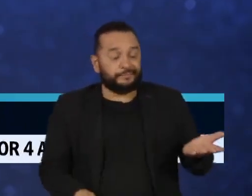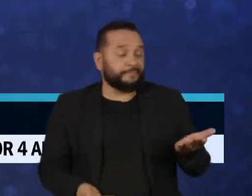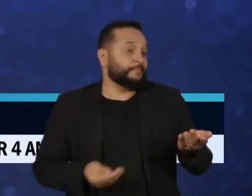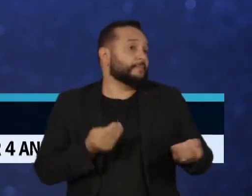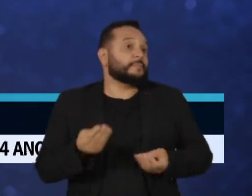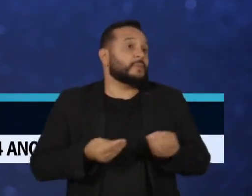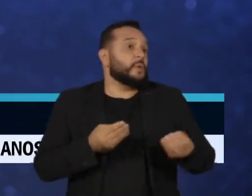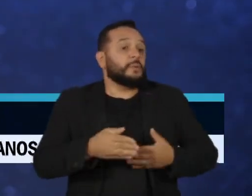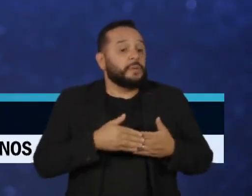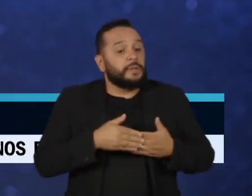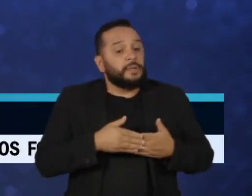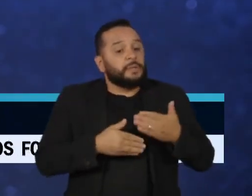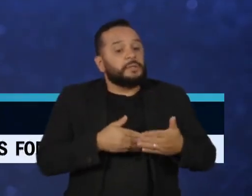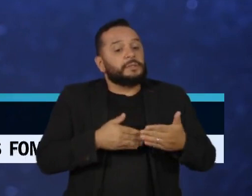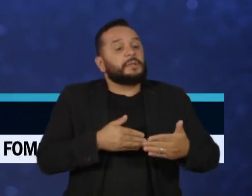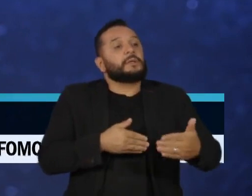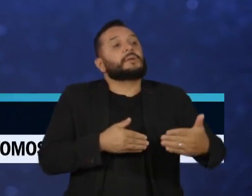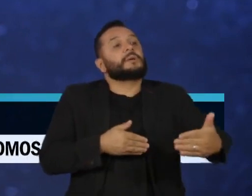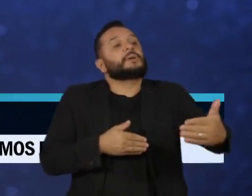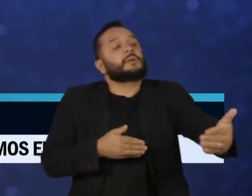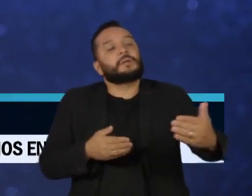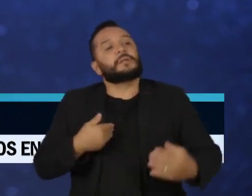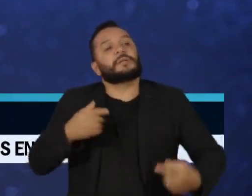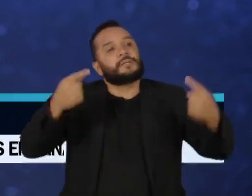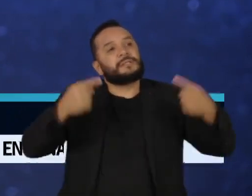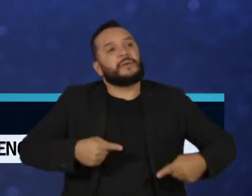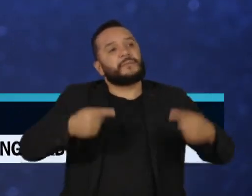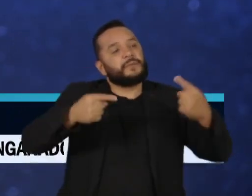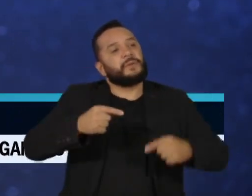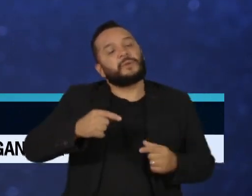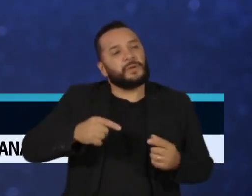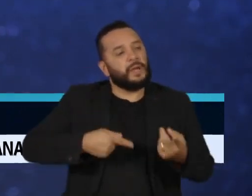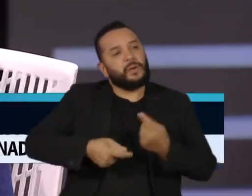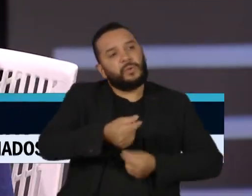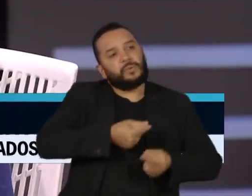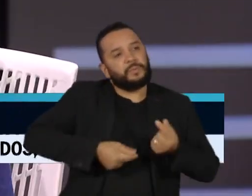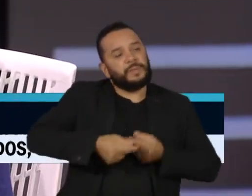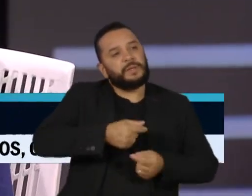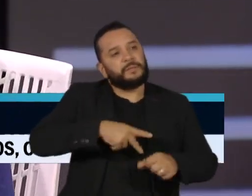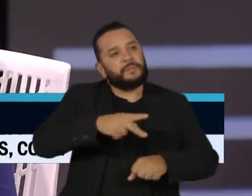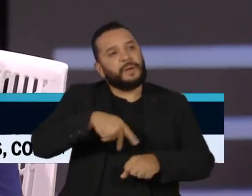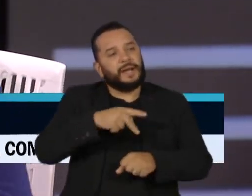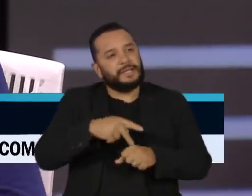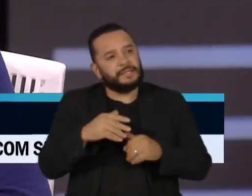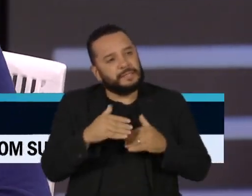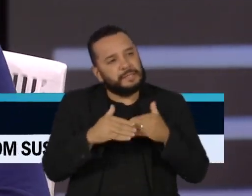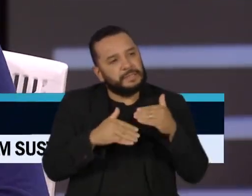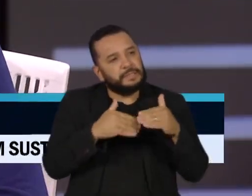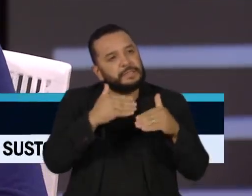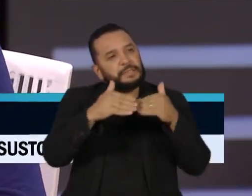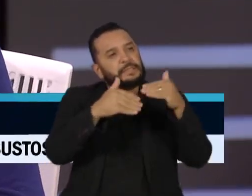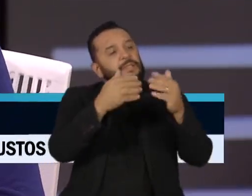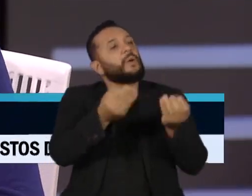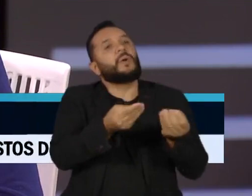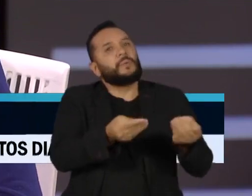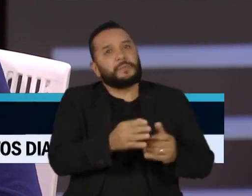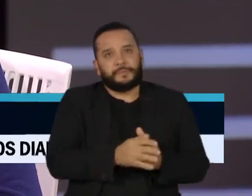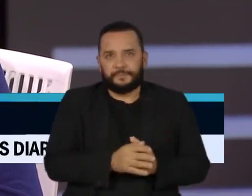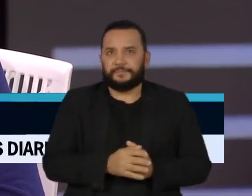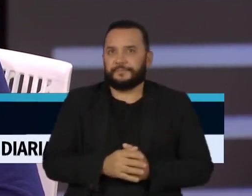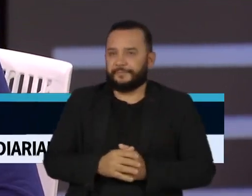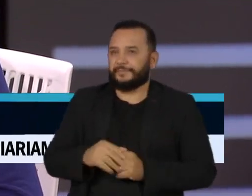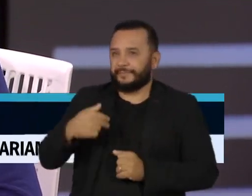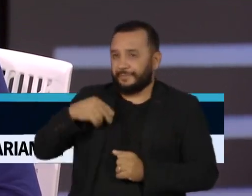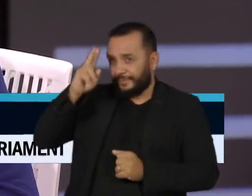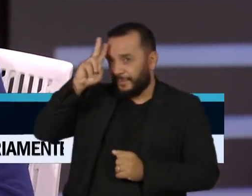frente, quais são os maiores desafios das economias emergentes, Mariana? Acho que até pelo histórico até